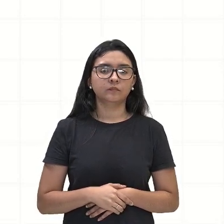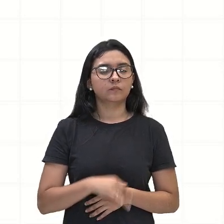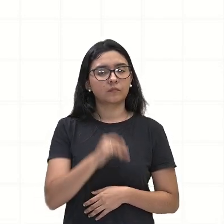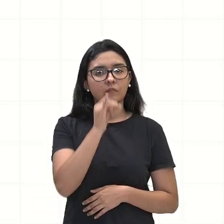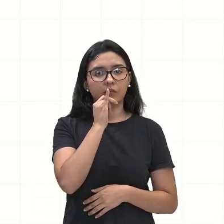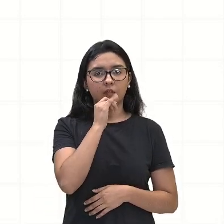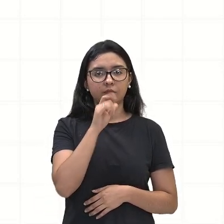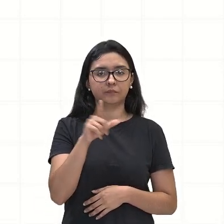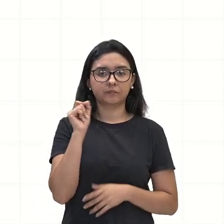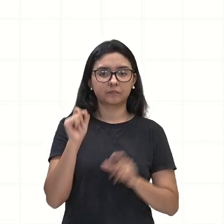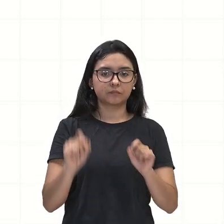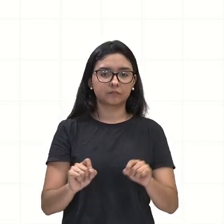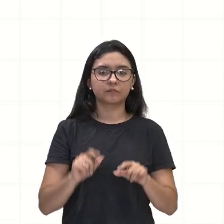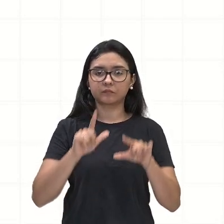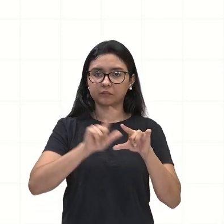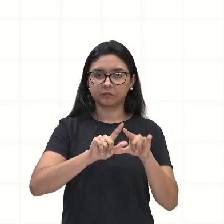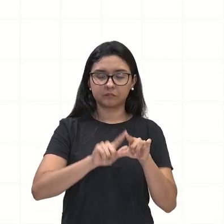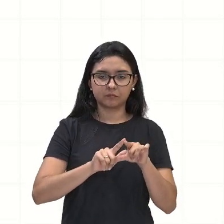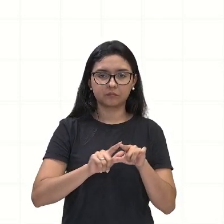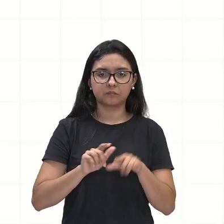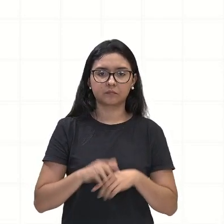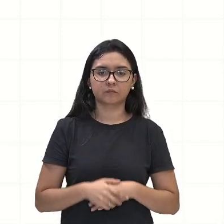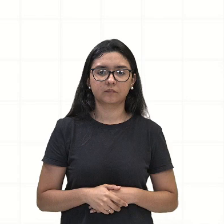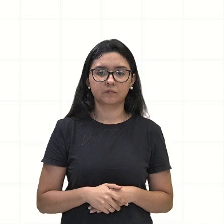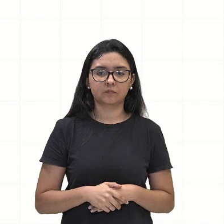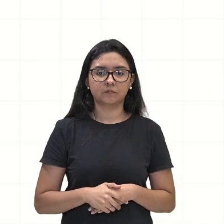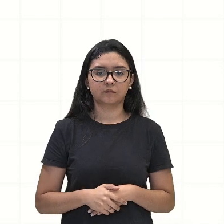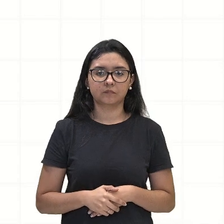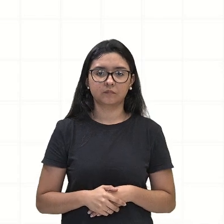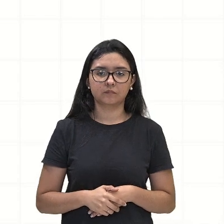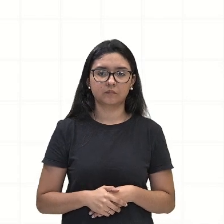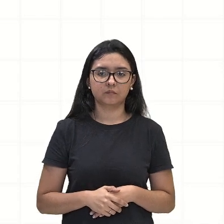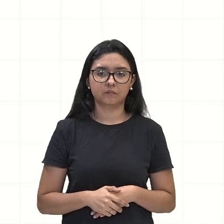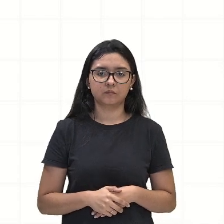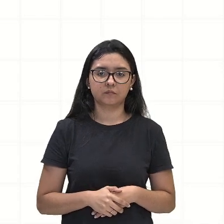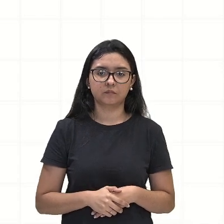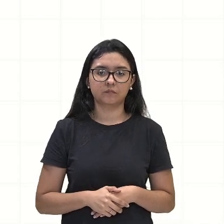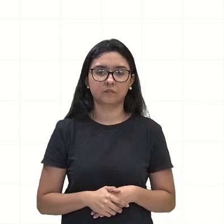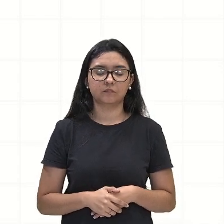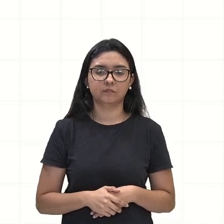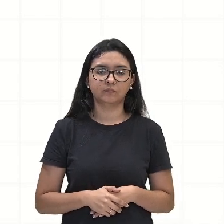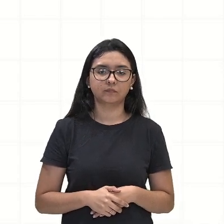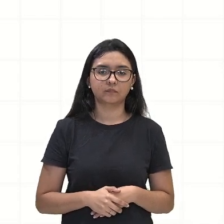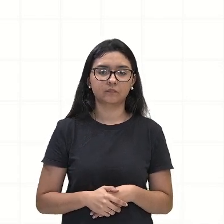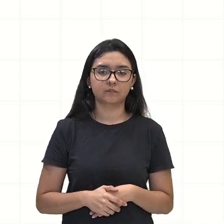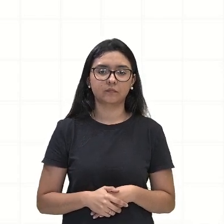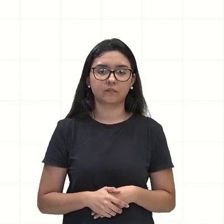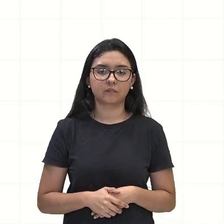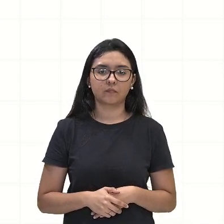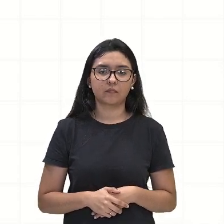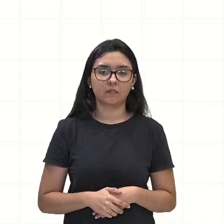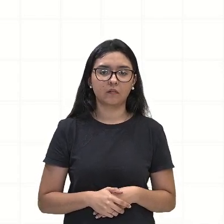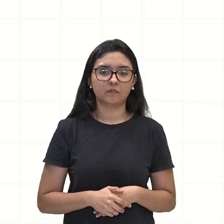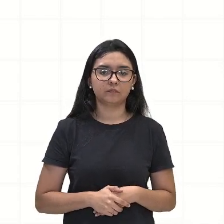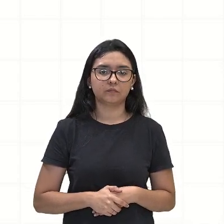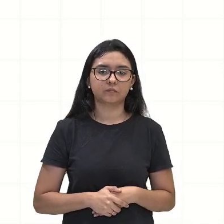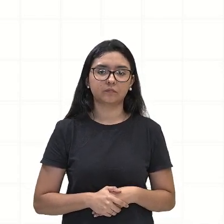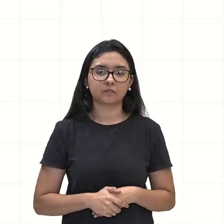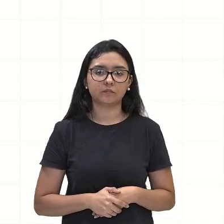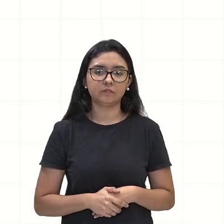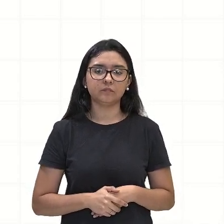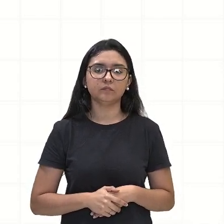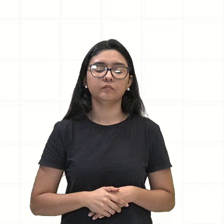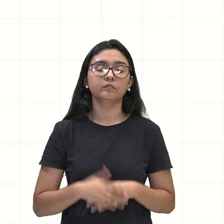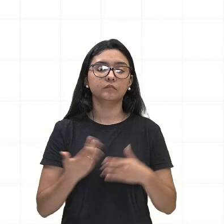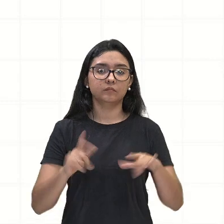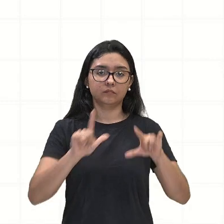um triângulo aqui qualquer, aqui em vermelho, tá bom? Então, eu digo que esse ângulo aqui